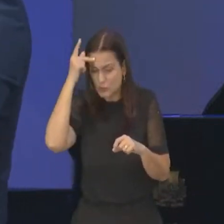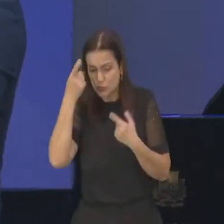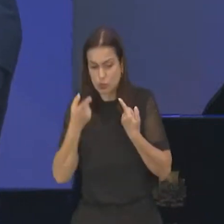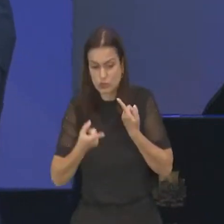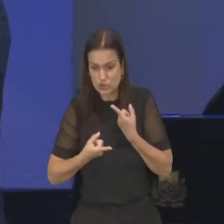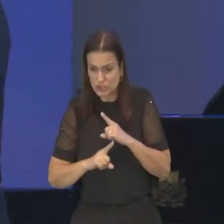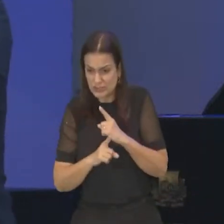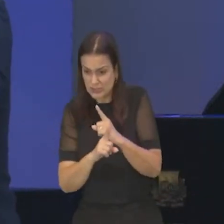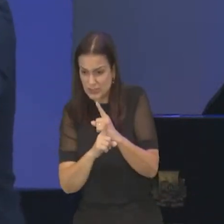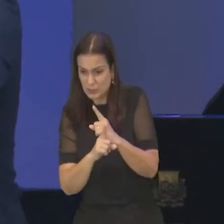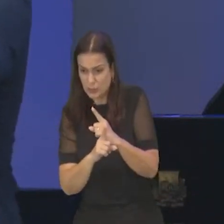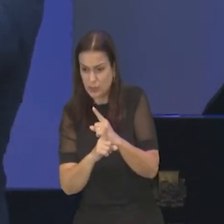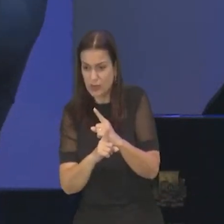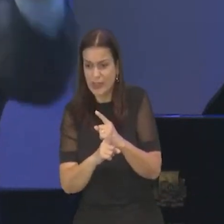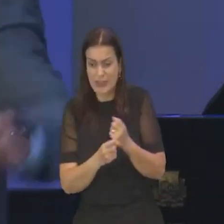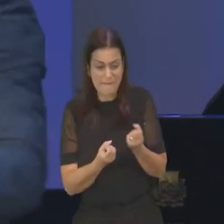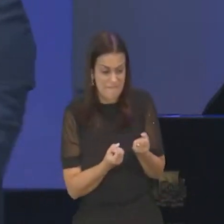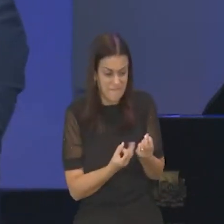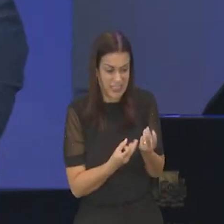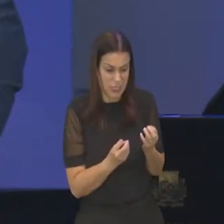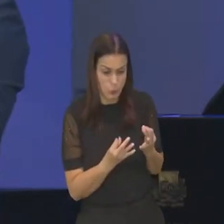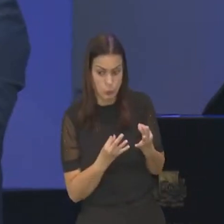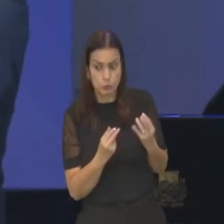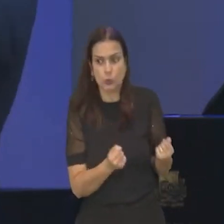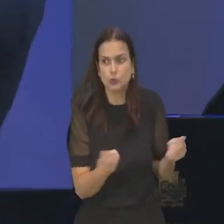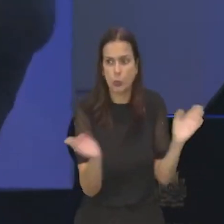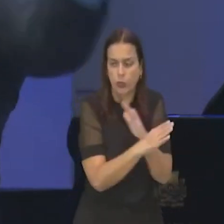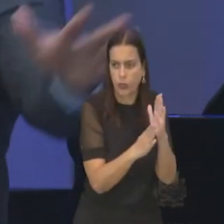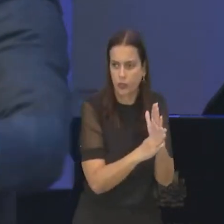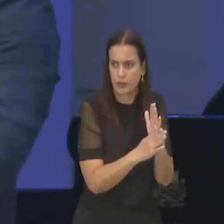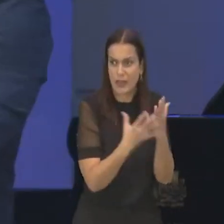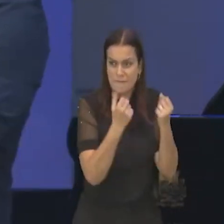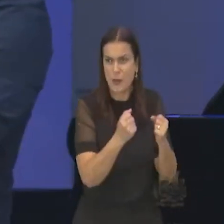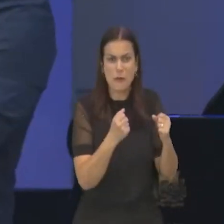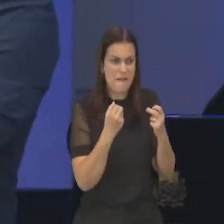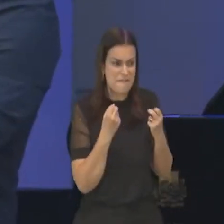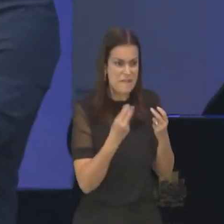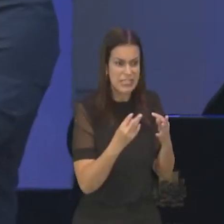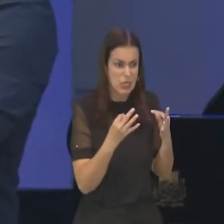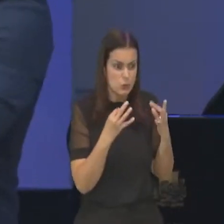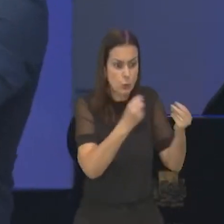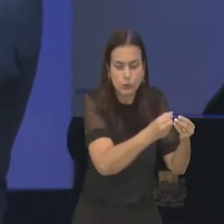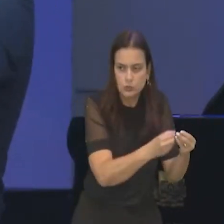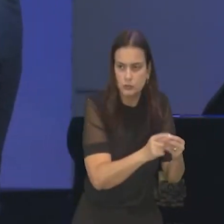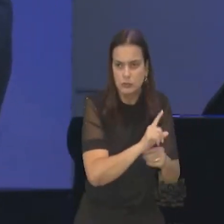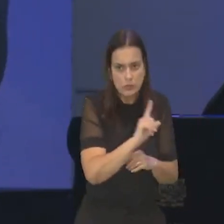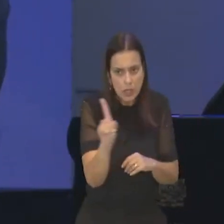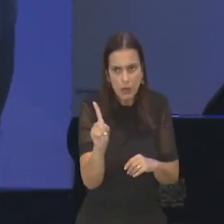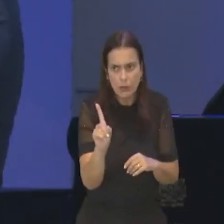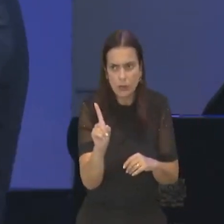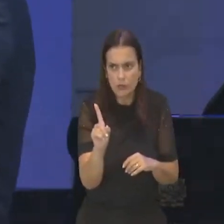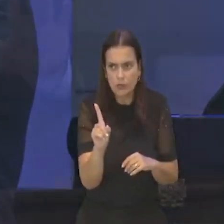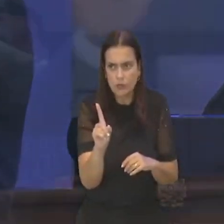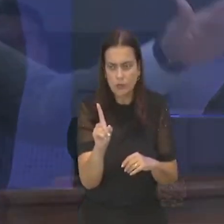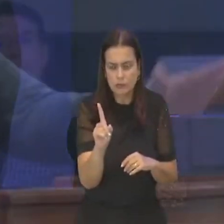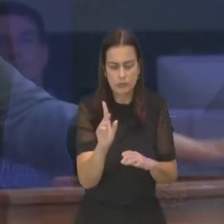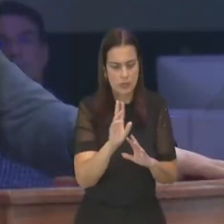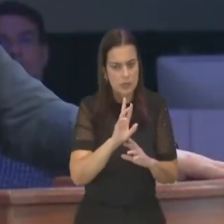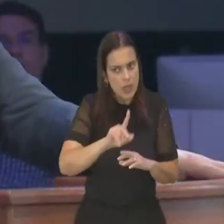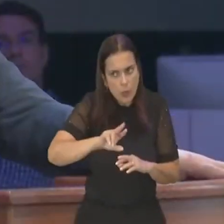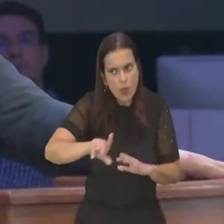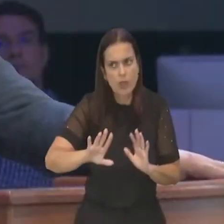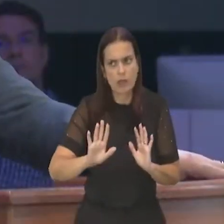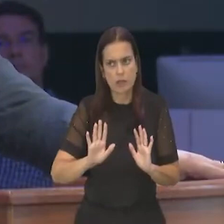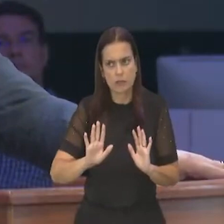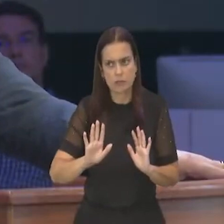discípulos venderam tudo de uma vez. Vamos vender tudo e vamos repartir. Não é isso a